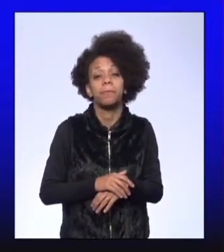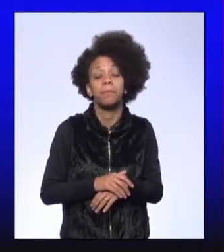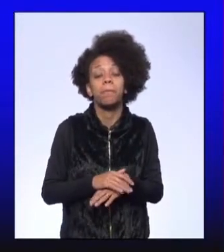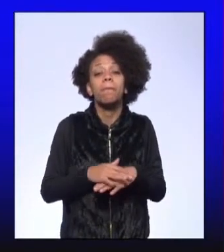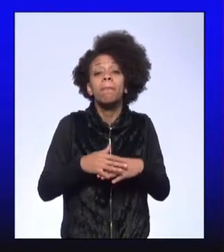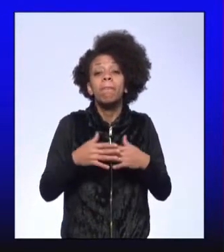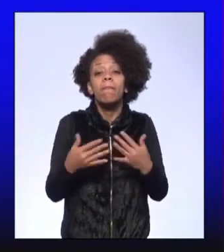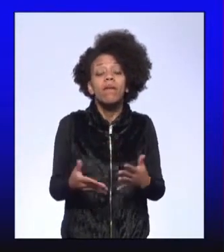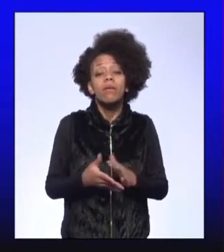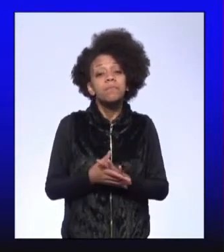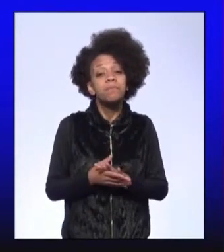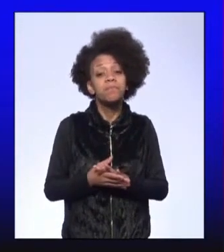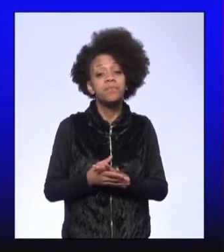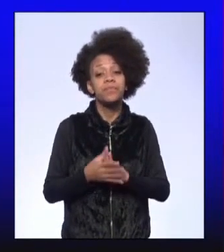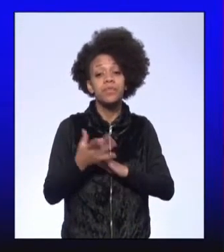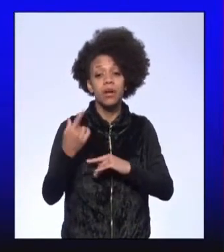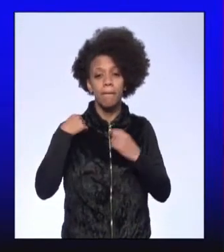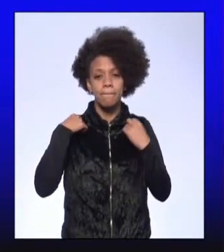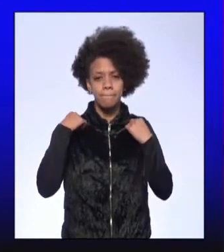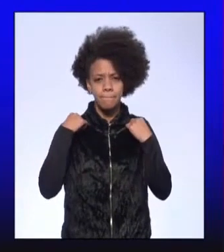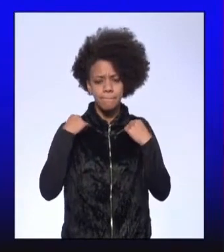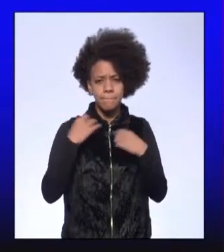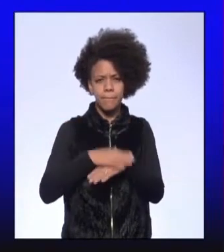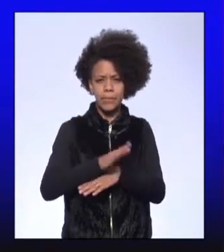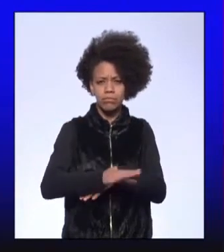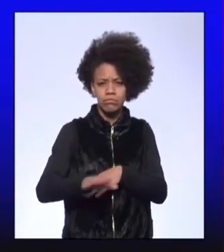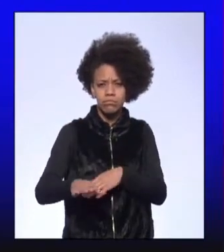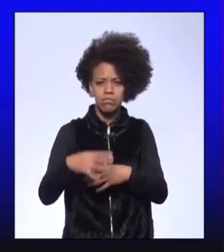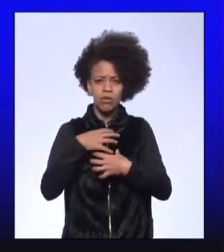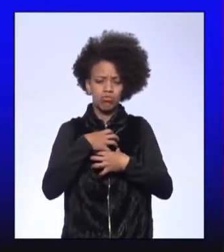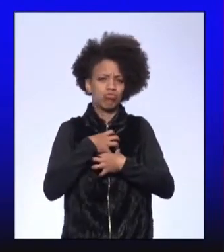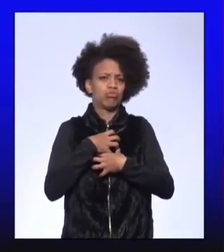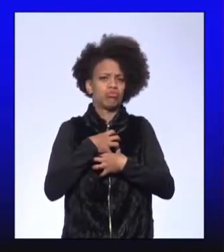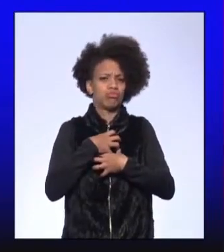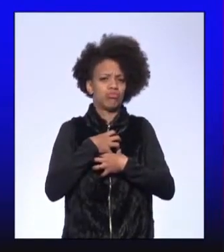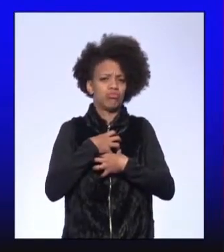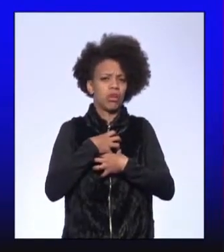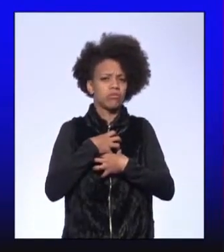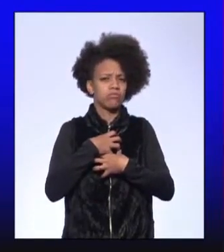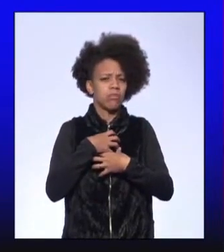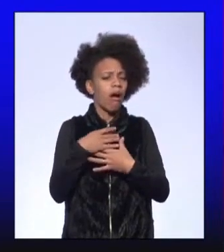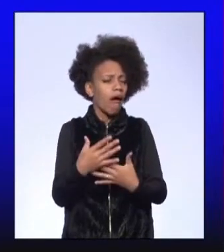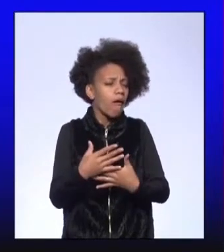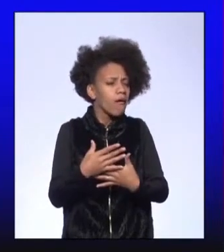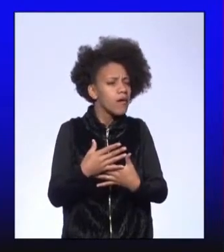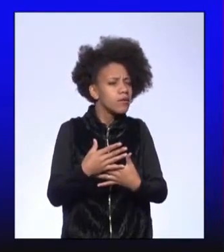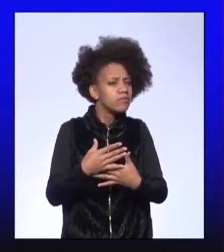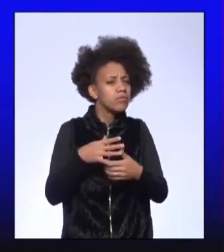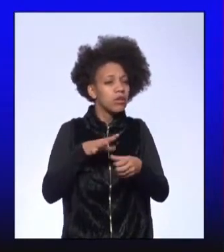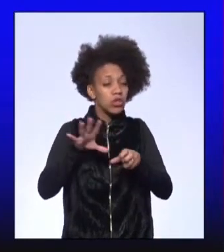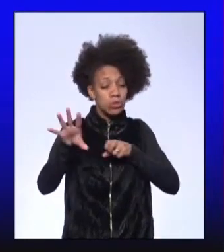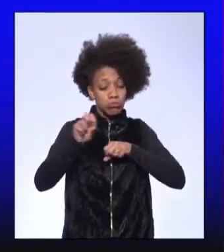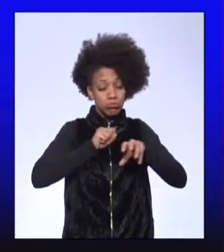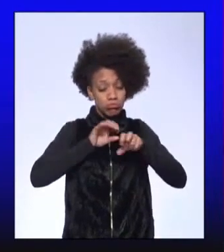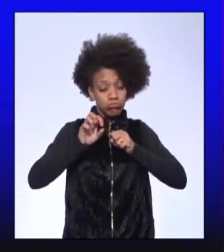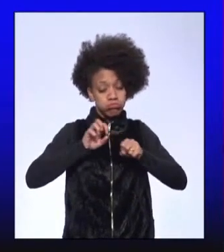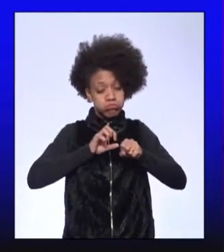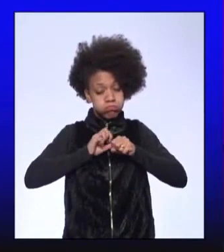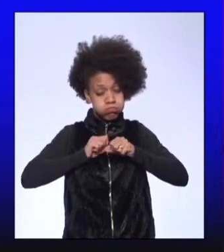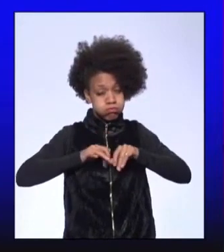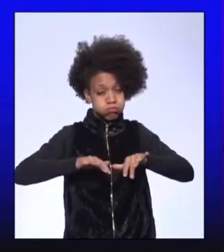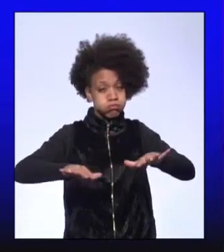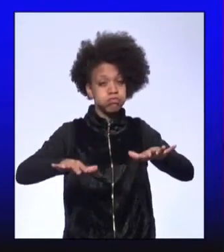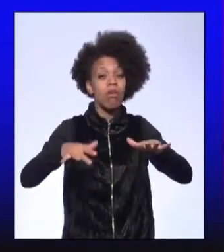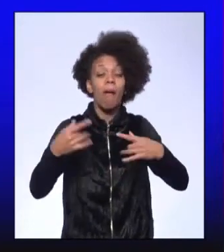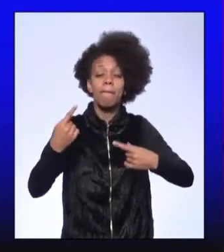Então, o papel das crianças, de uma forma geral, na disseminação desse novo coronavírus, ele é alvo